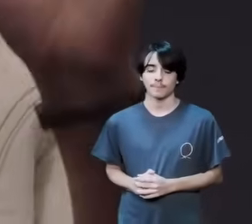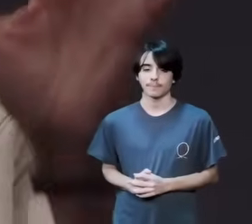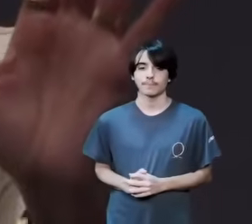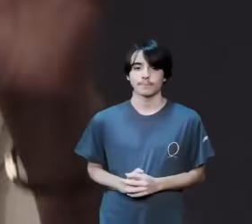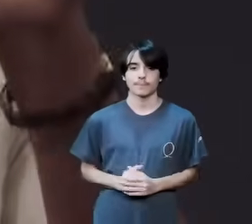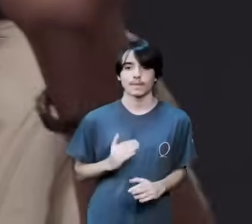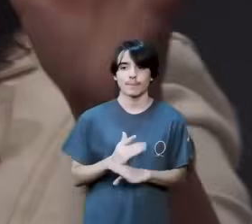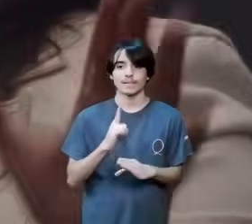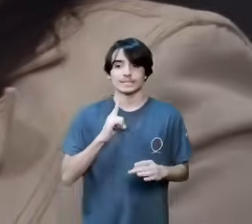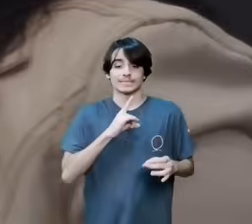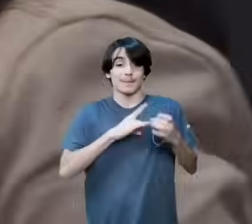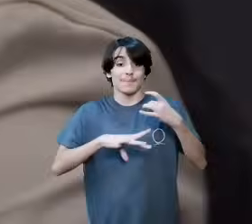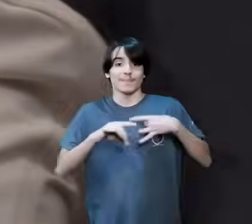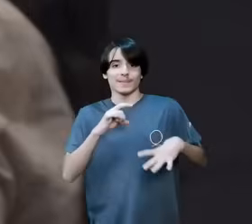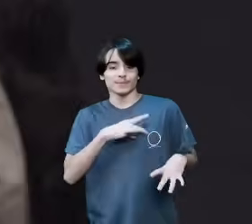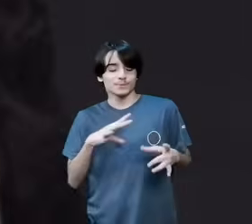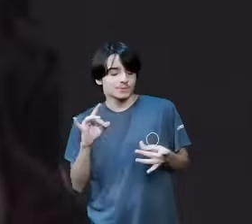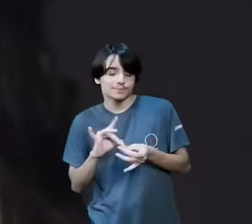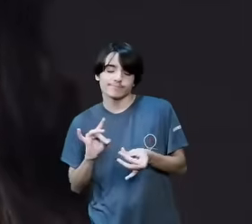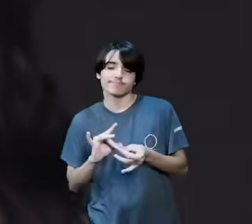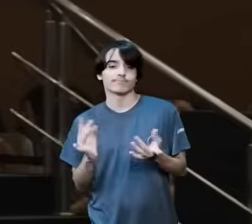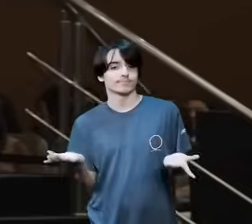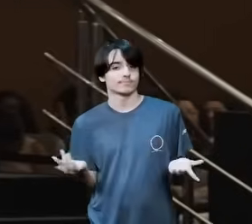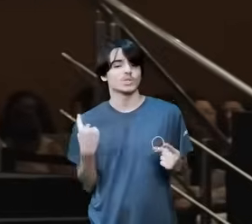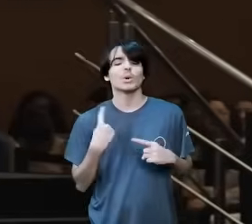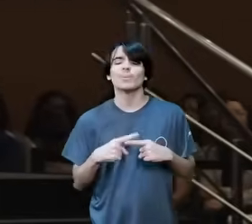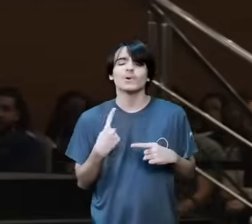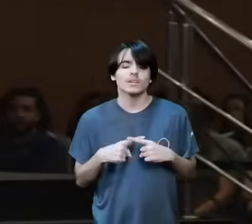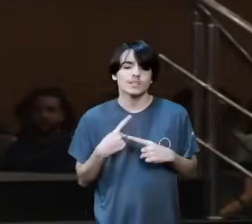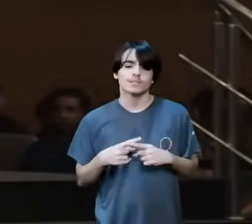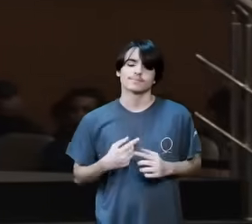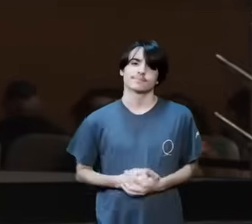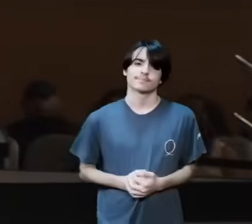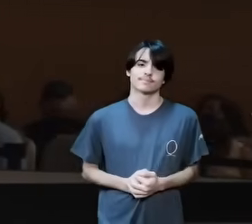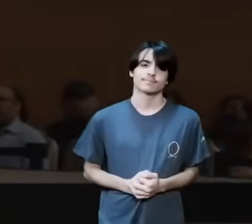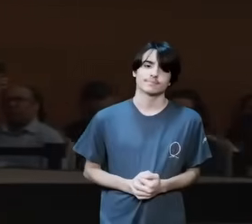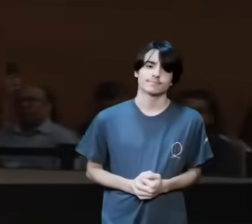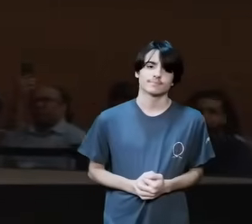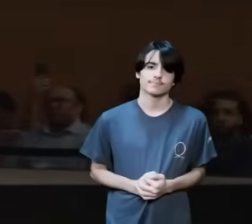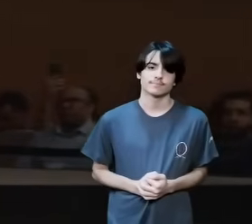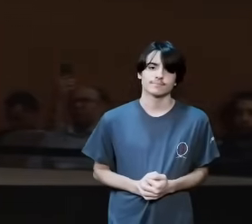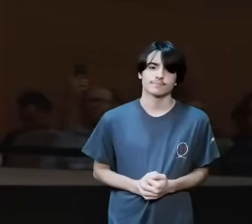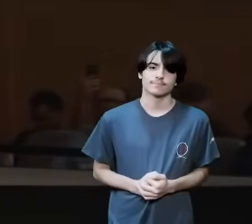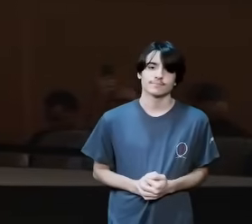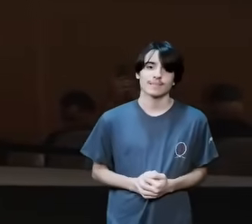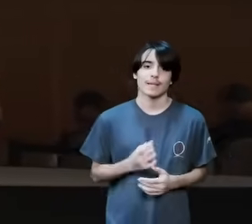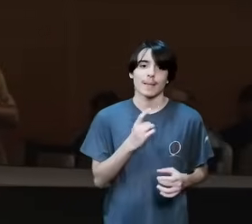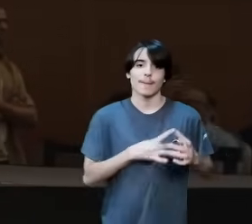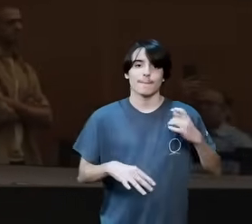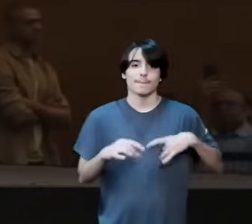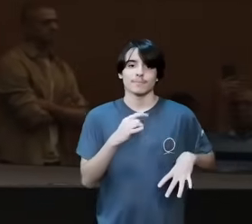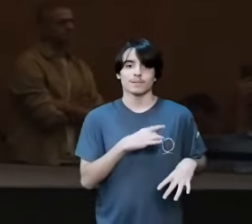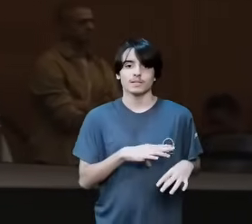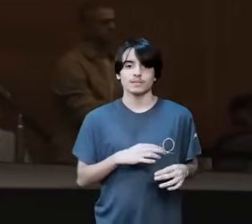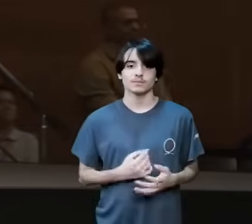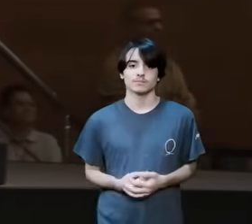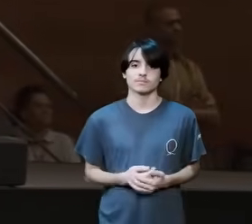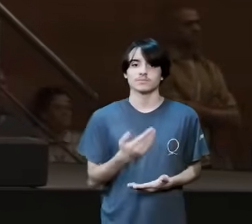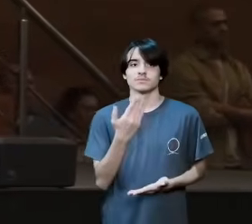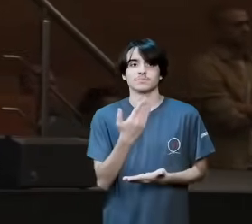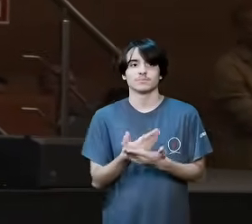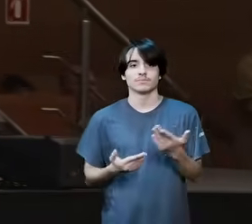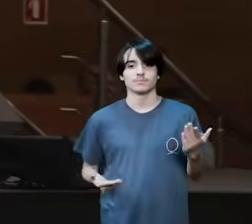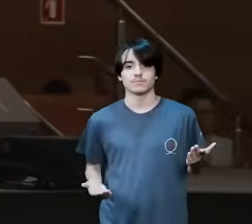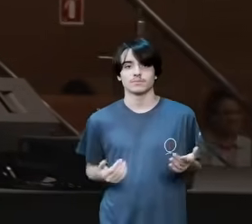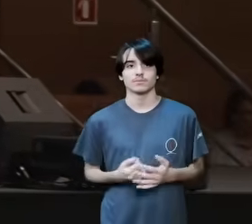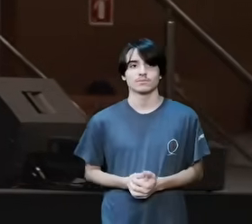Mas há um medo de ser espiritual. Por que que é um medo? Medo de perder o crédito.